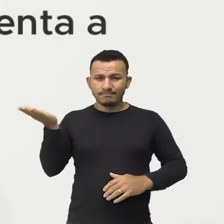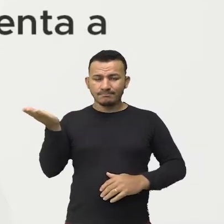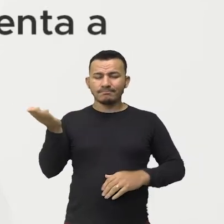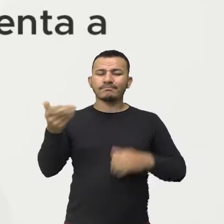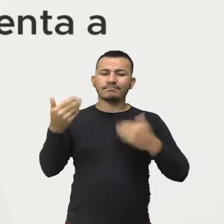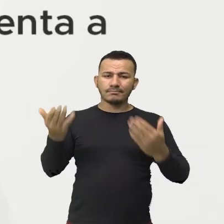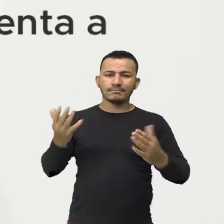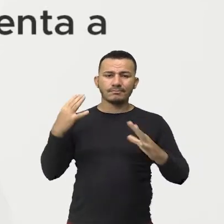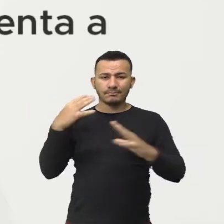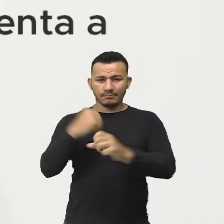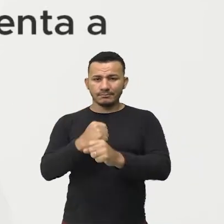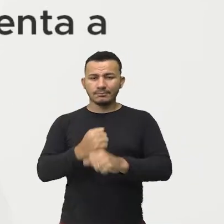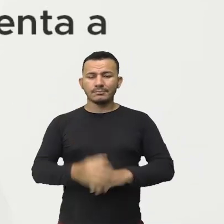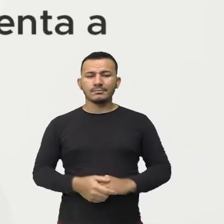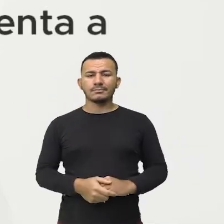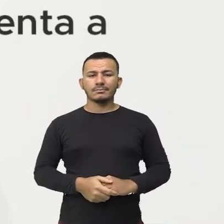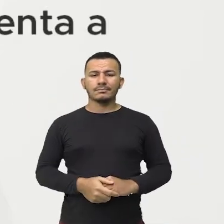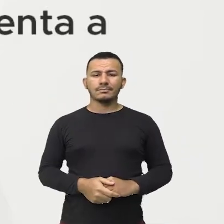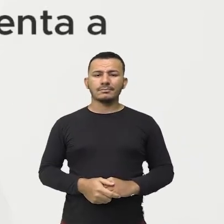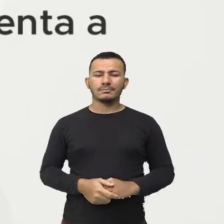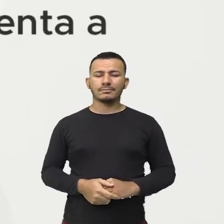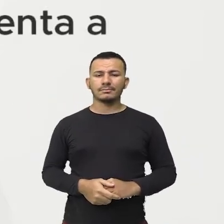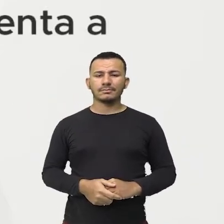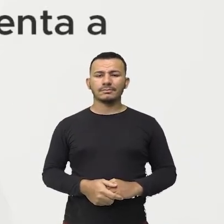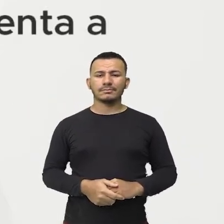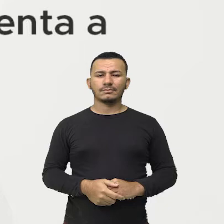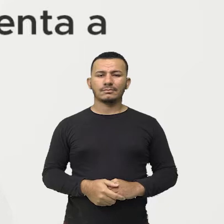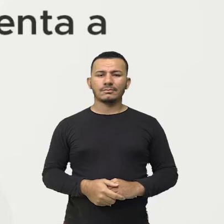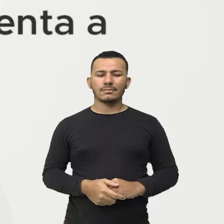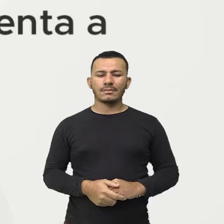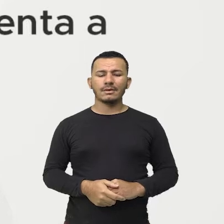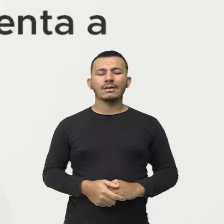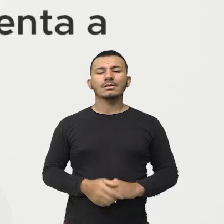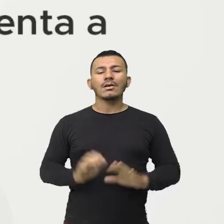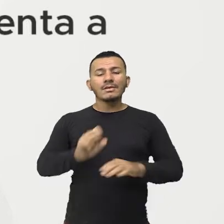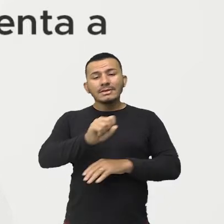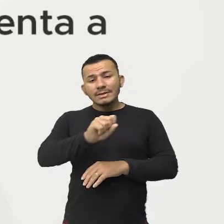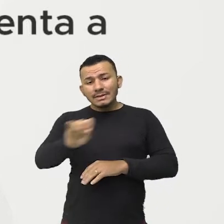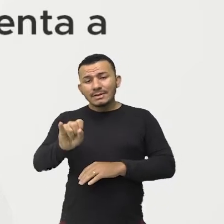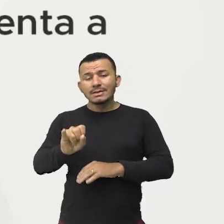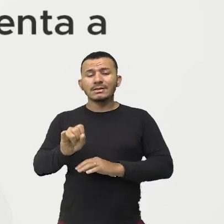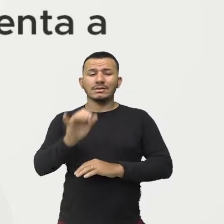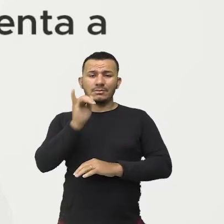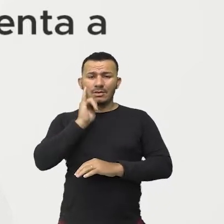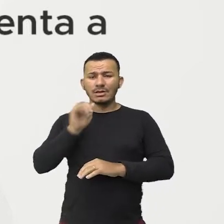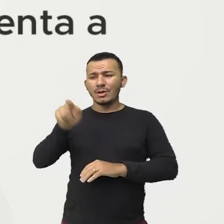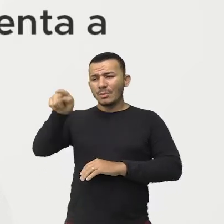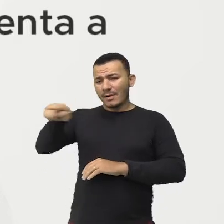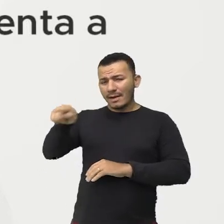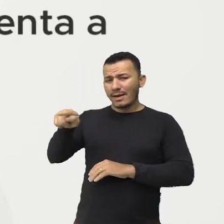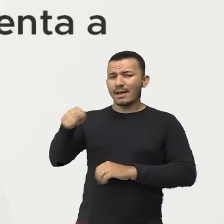que representa o salário dele, tá bom? Agora acompanha só comigo. Se ele trabalhar